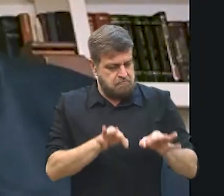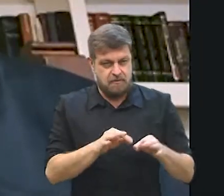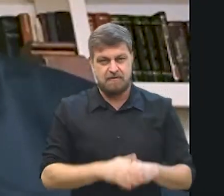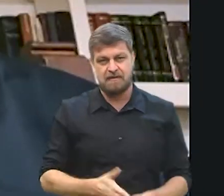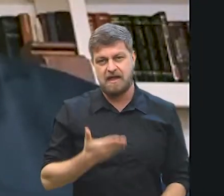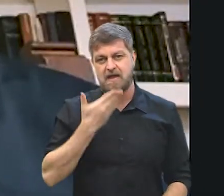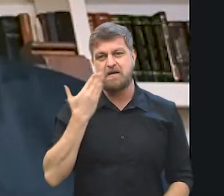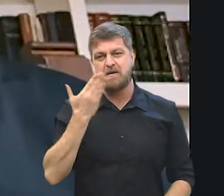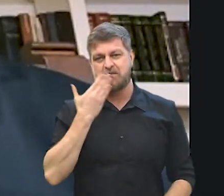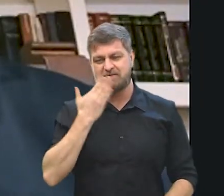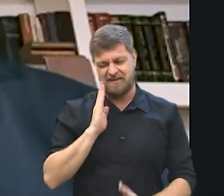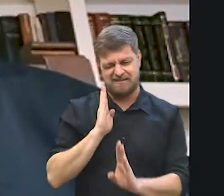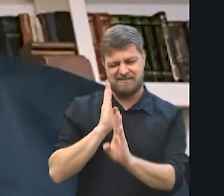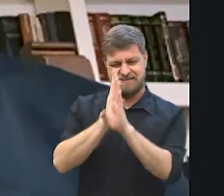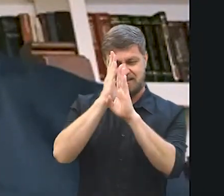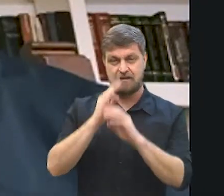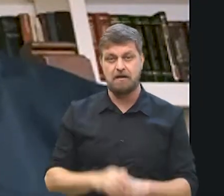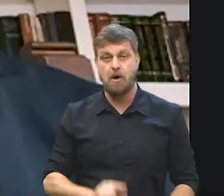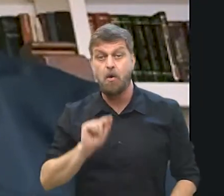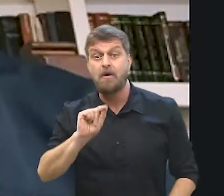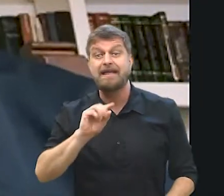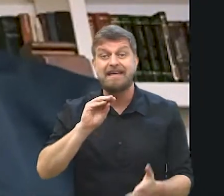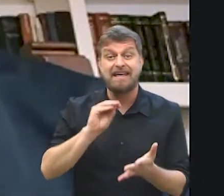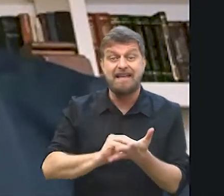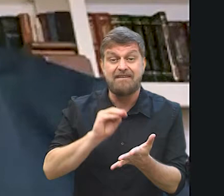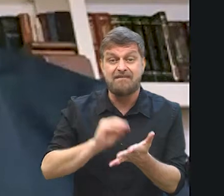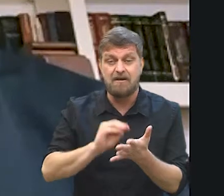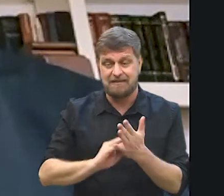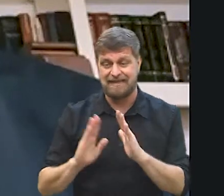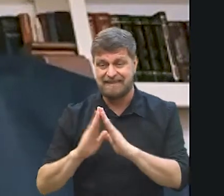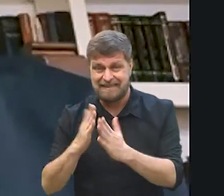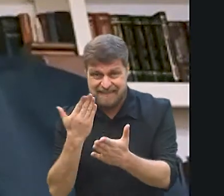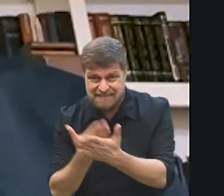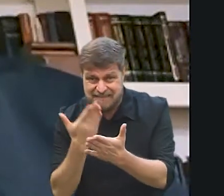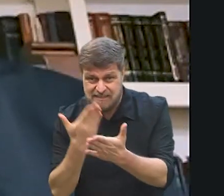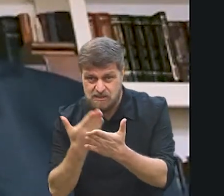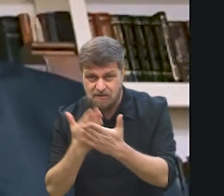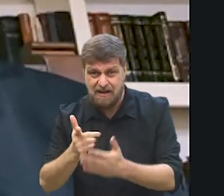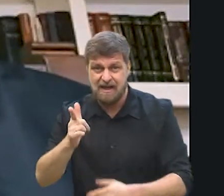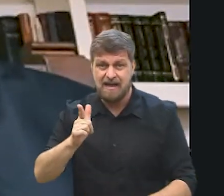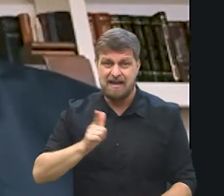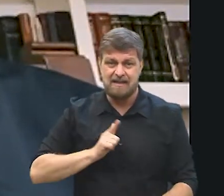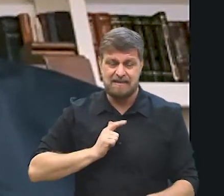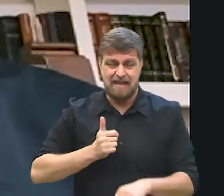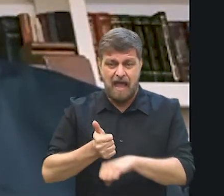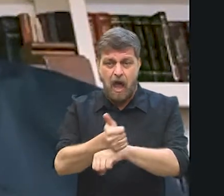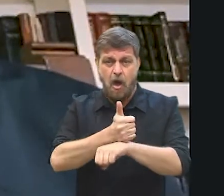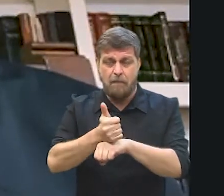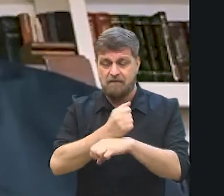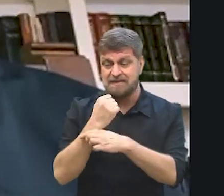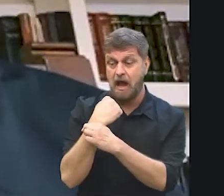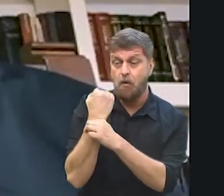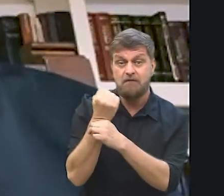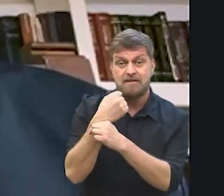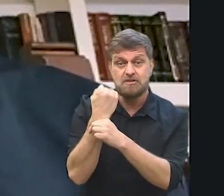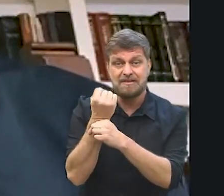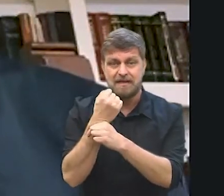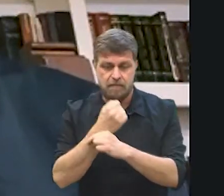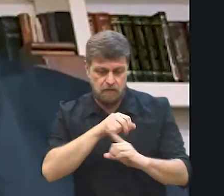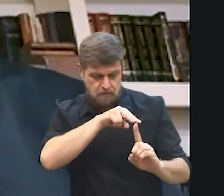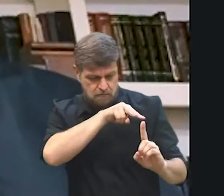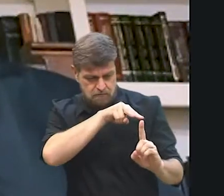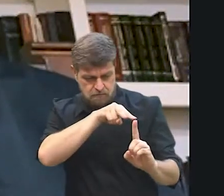muito fácil identificar. O que falta é, nas escolas, nós temos esses profissionais de fisioterapia